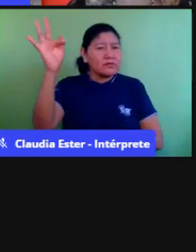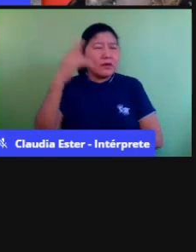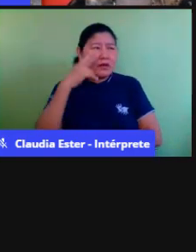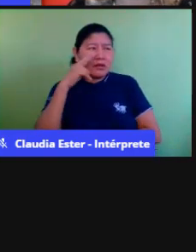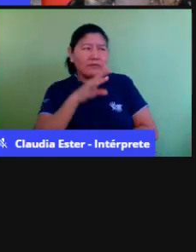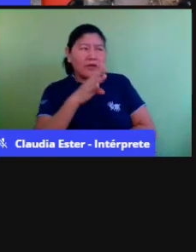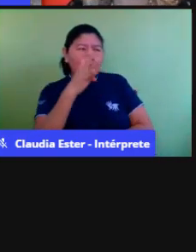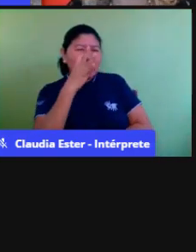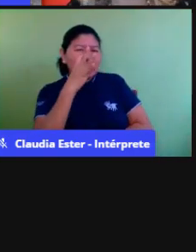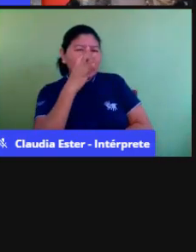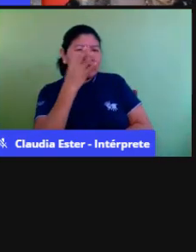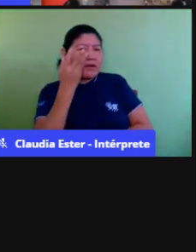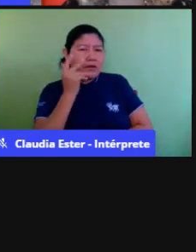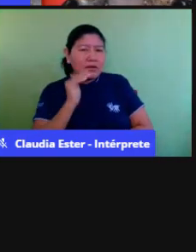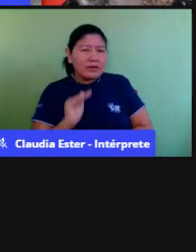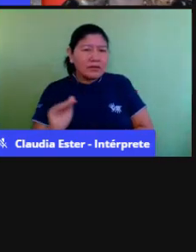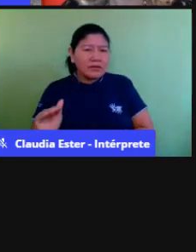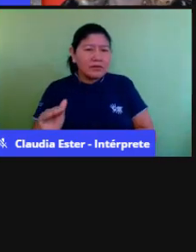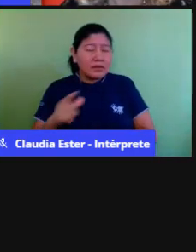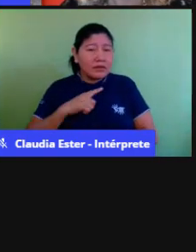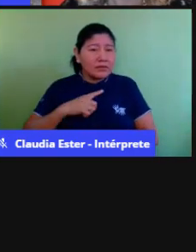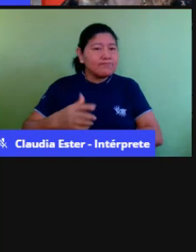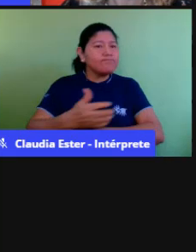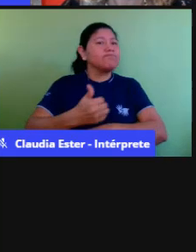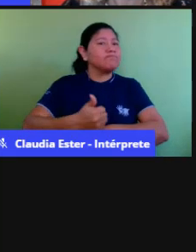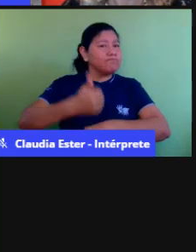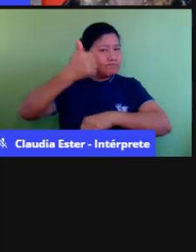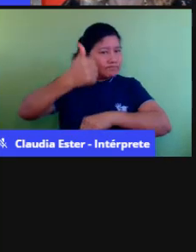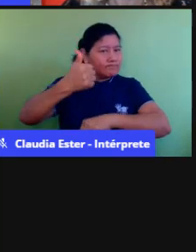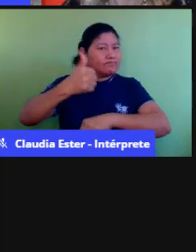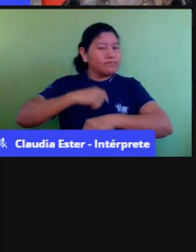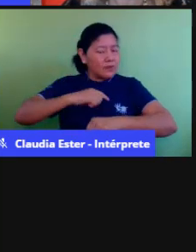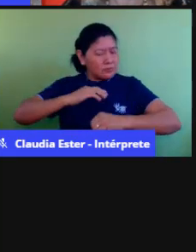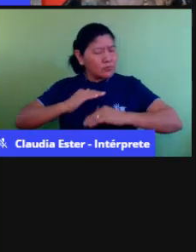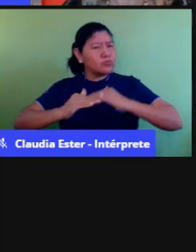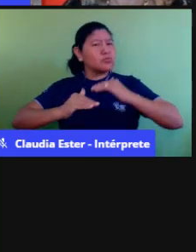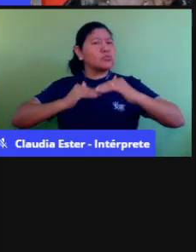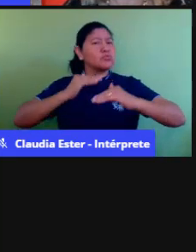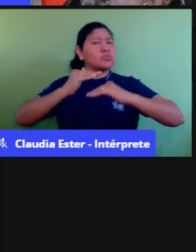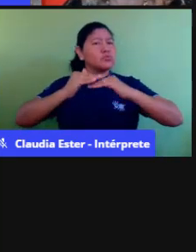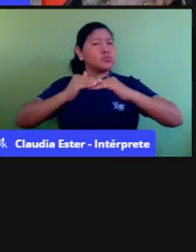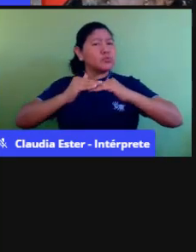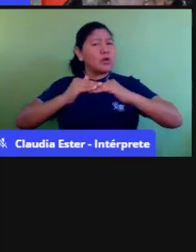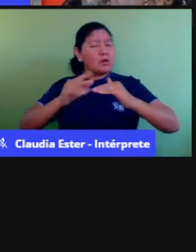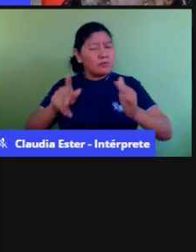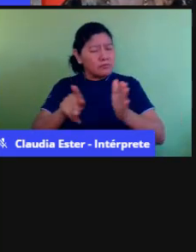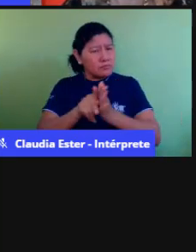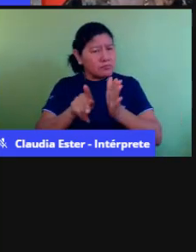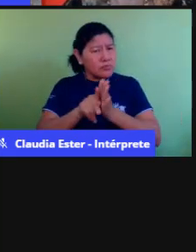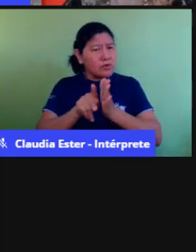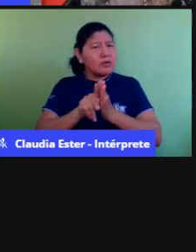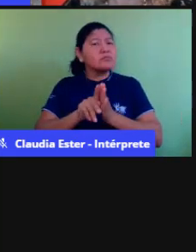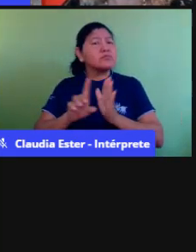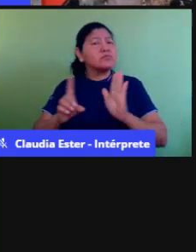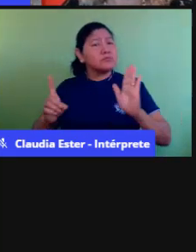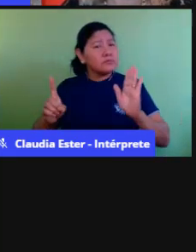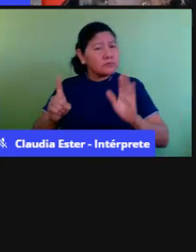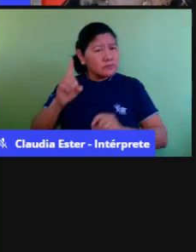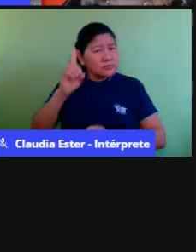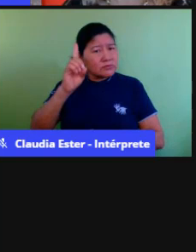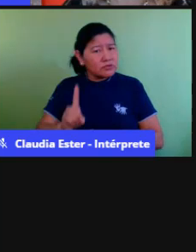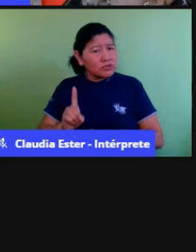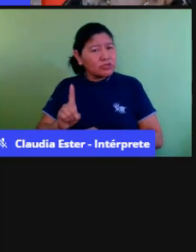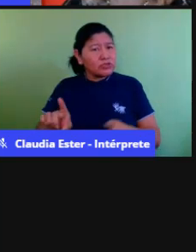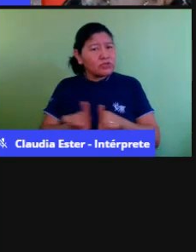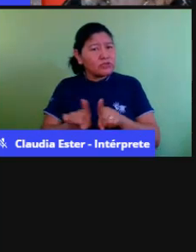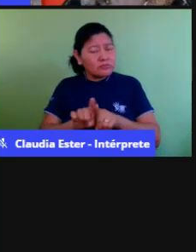criança portadora de grande potencial de desenvolvimento e sujeito de diversos direitos, que cresce na relação com